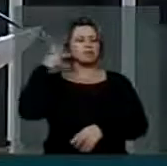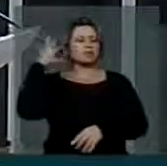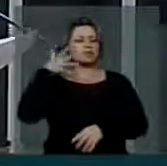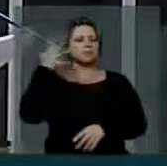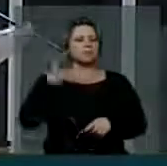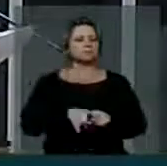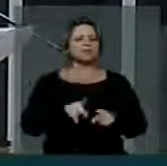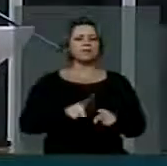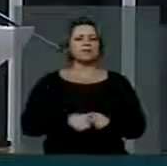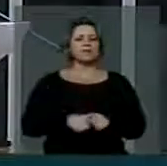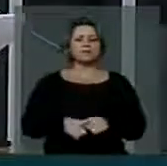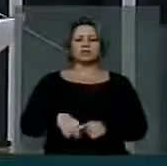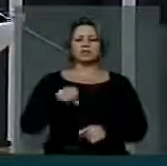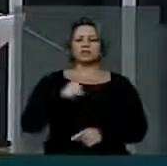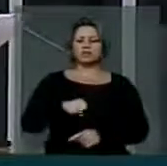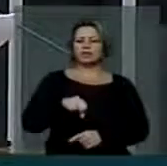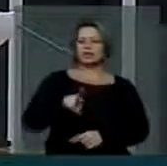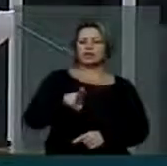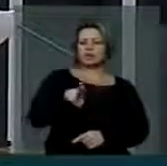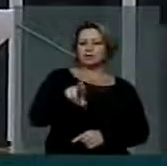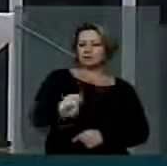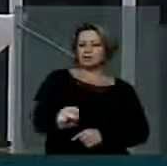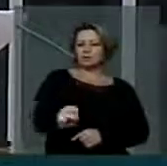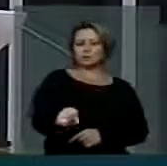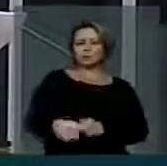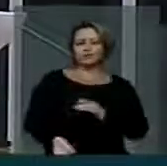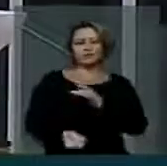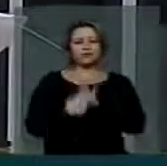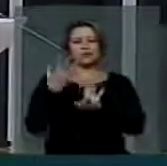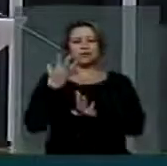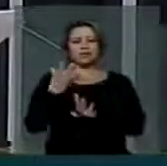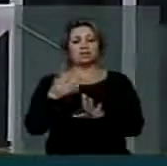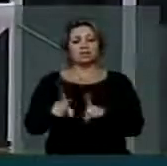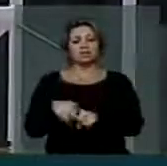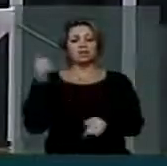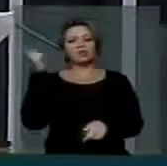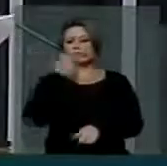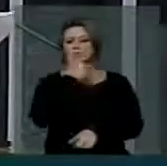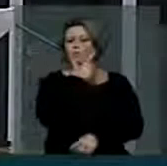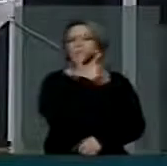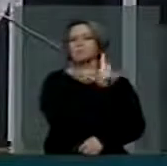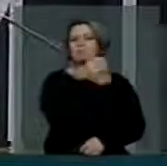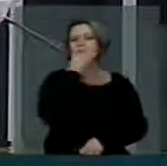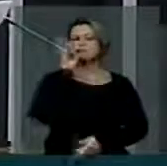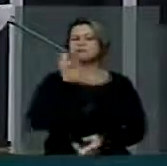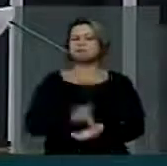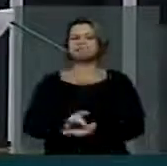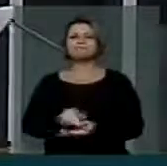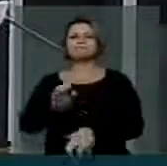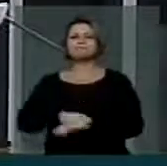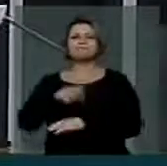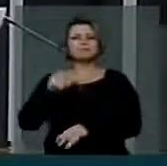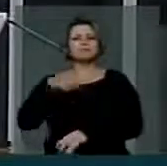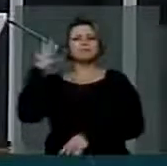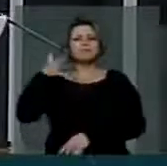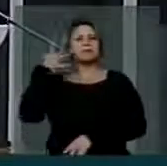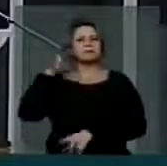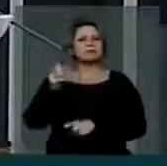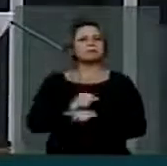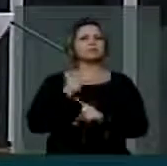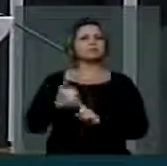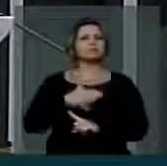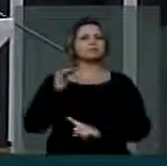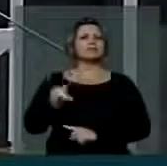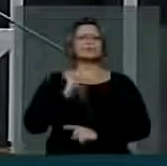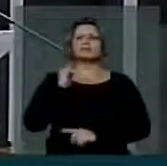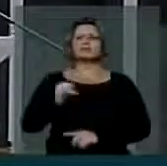Estado, o Sistema Único de Saúde, único conquista que se tornou uma das políticas sociais